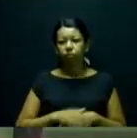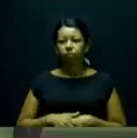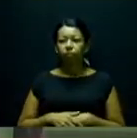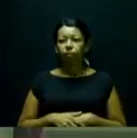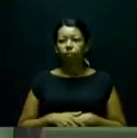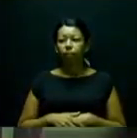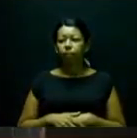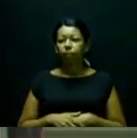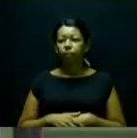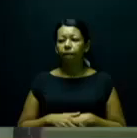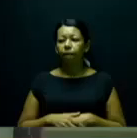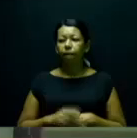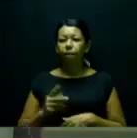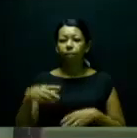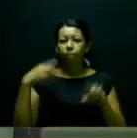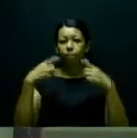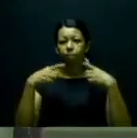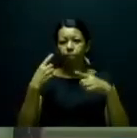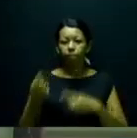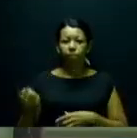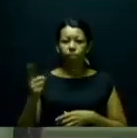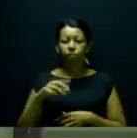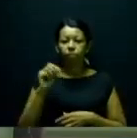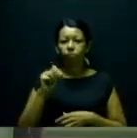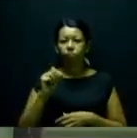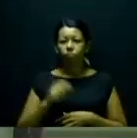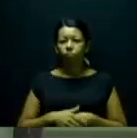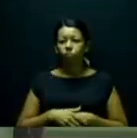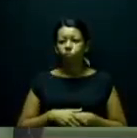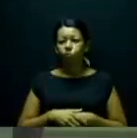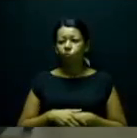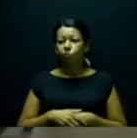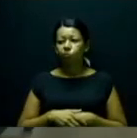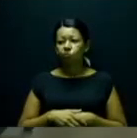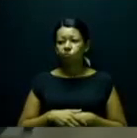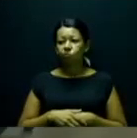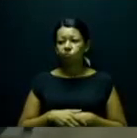Continua em discussão. Com a palavra, vereador Doda.